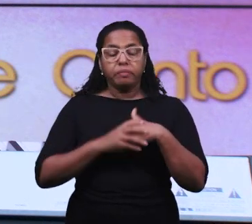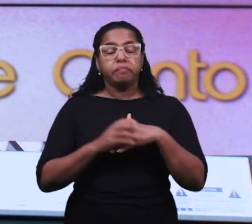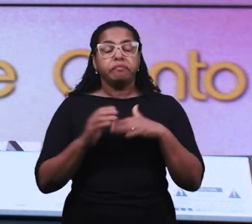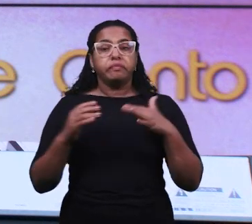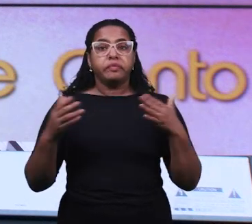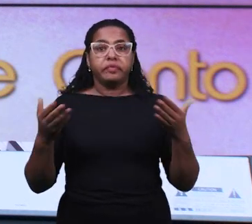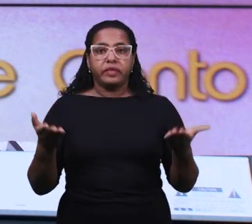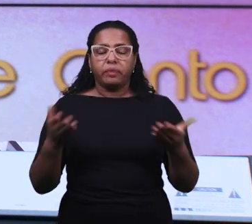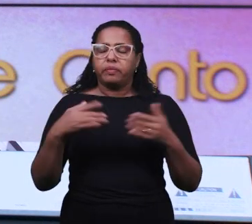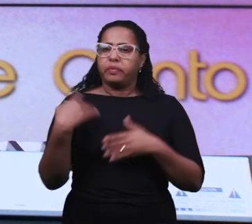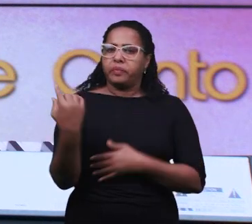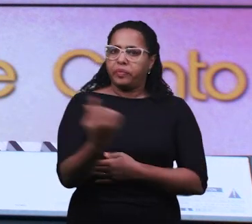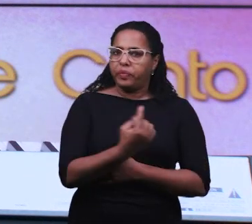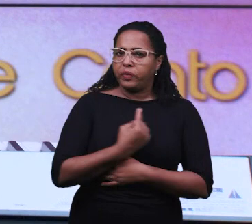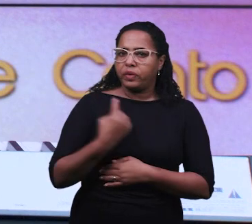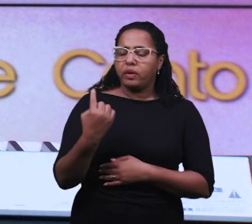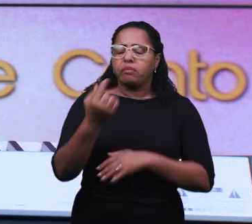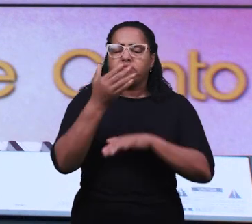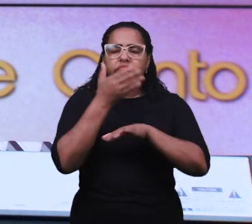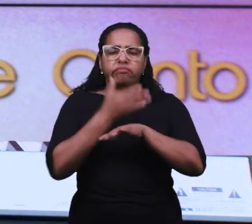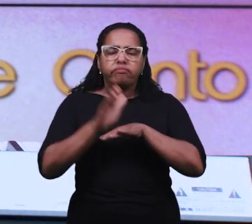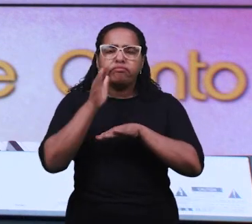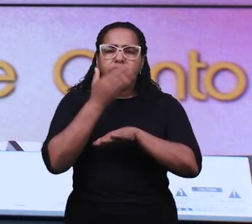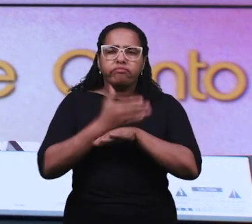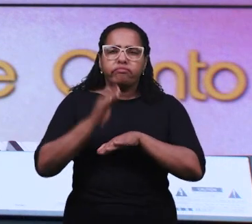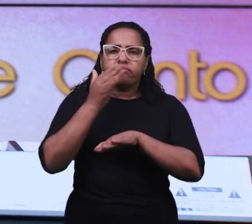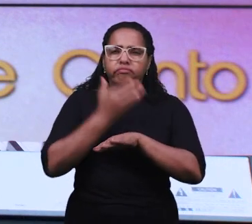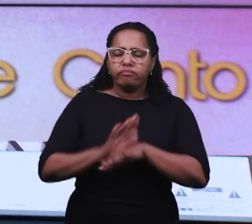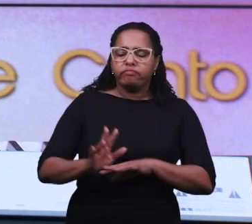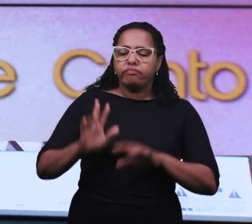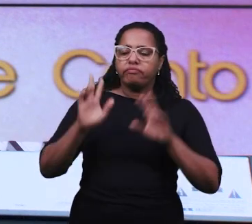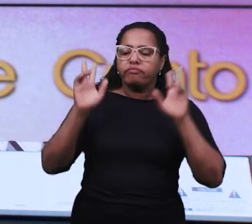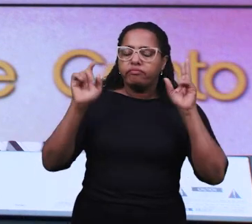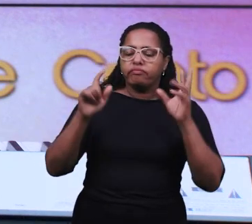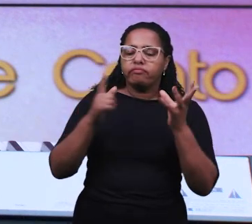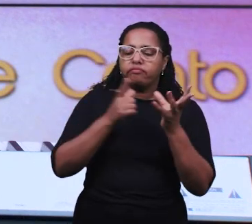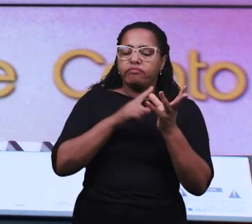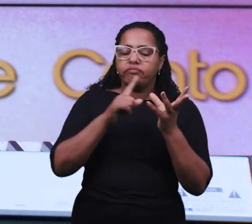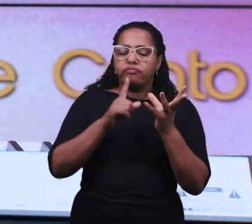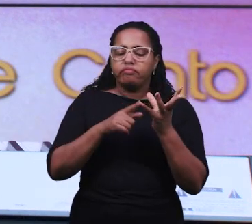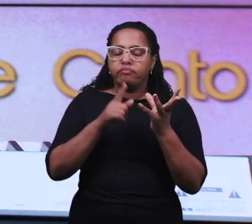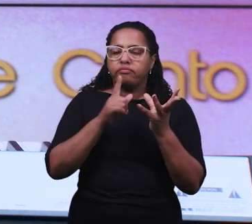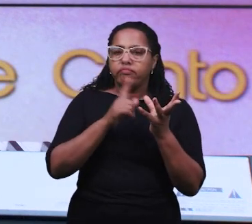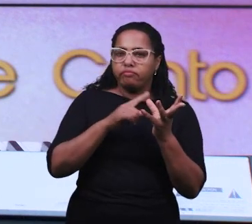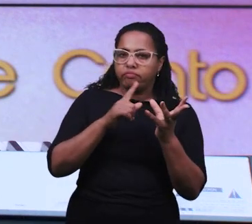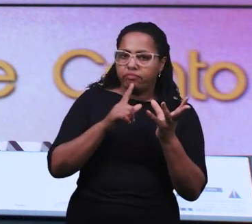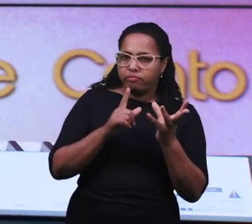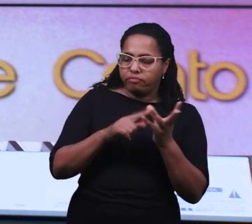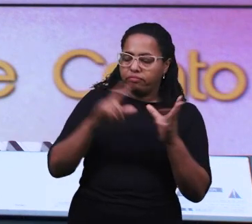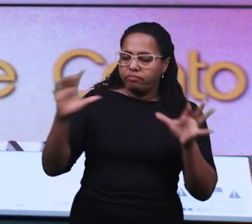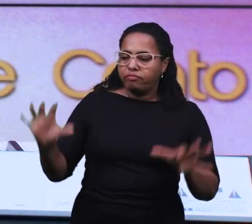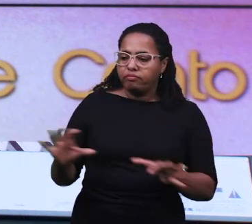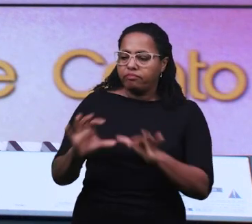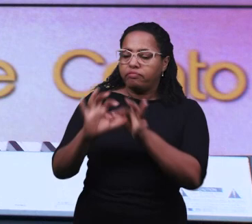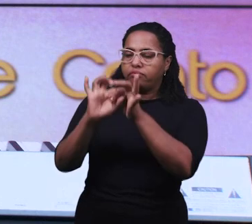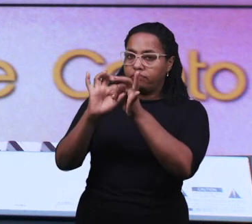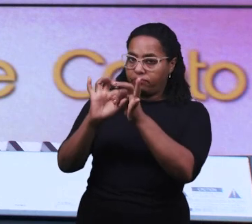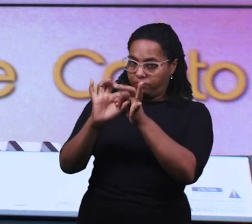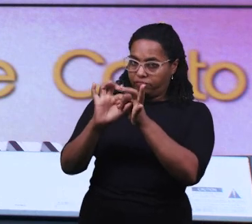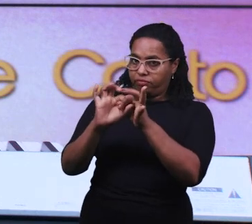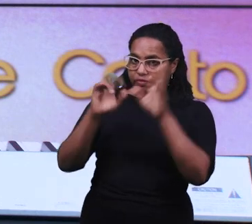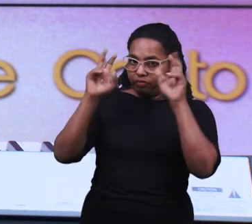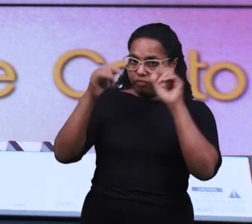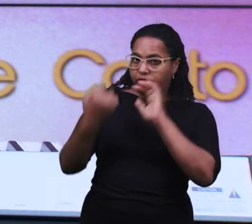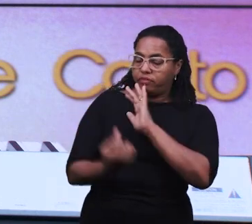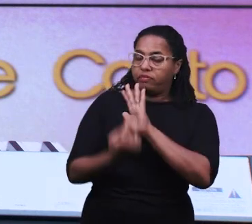desenvolvida. Ou seja, nós vamos treinar o assunto vogais, fazendo um link com o assunto anterior